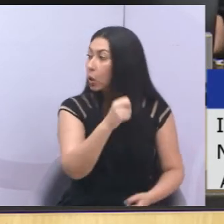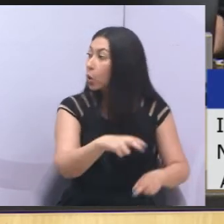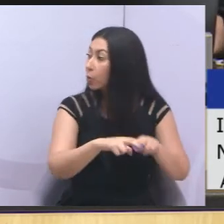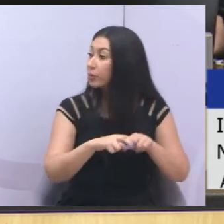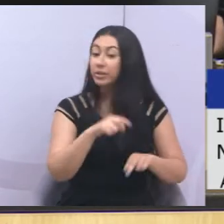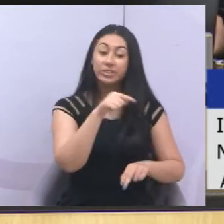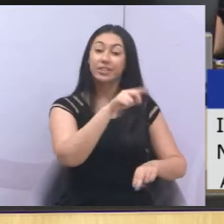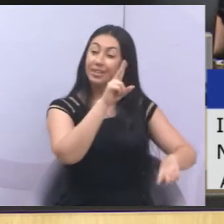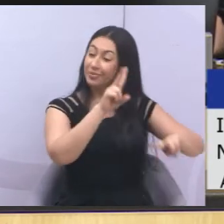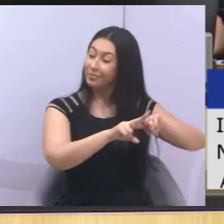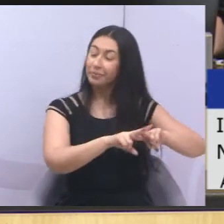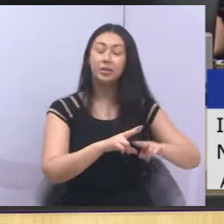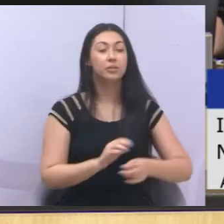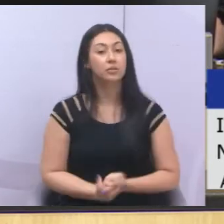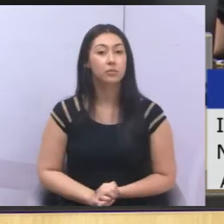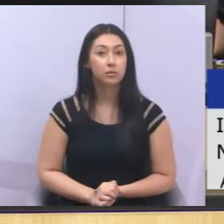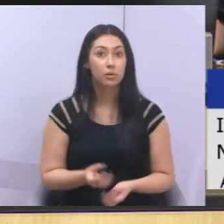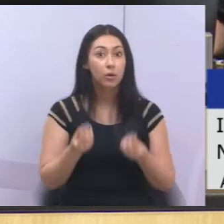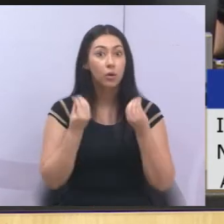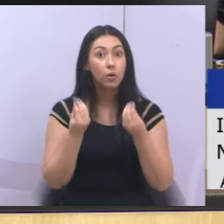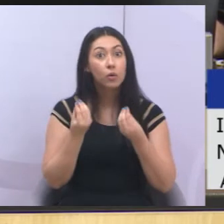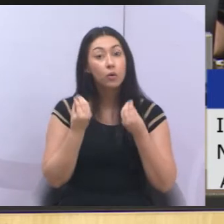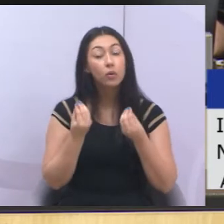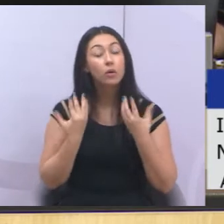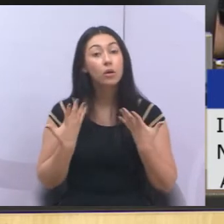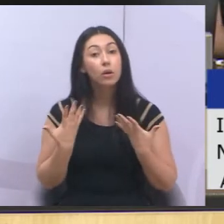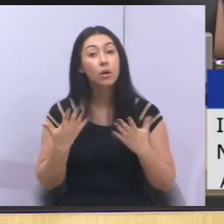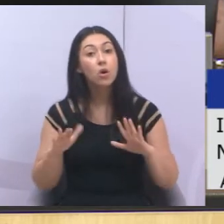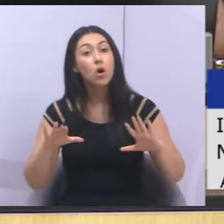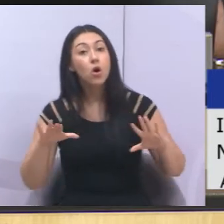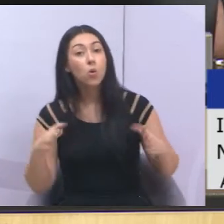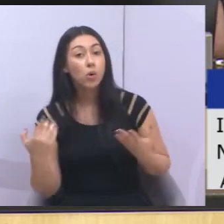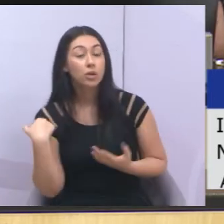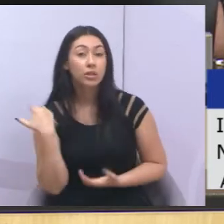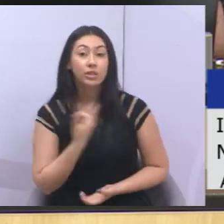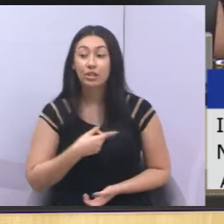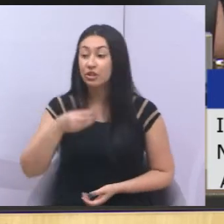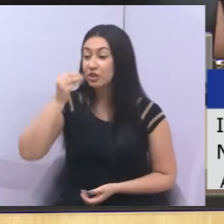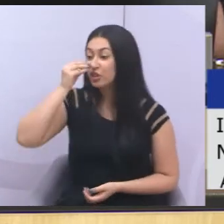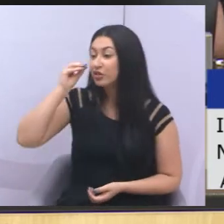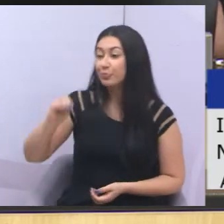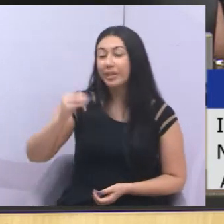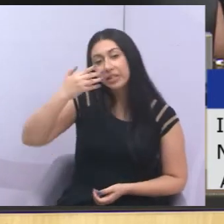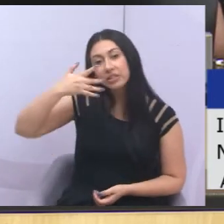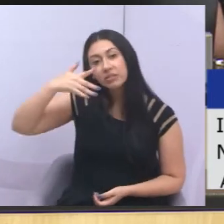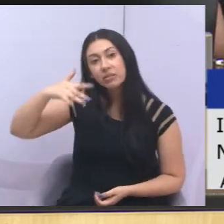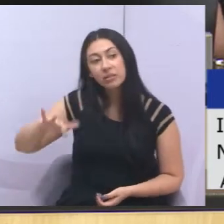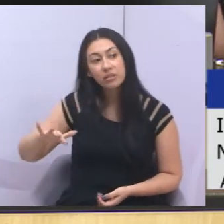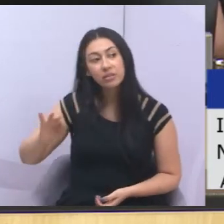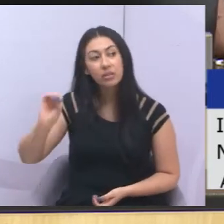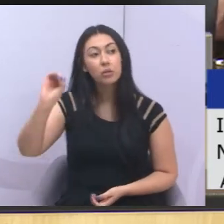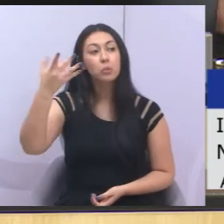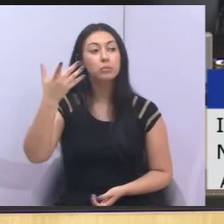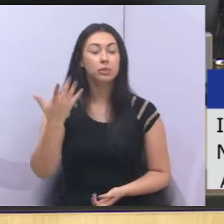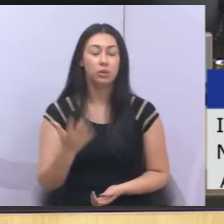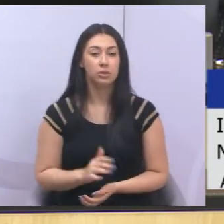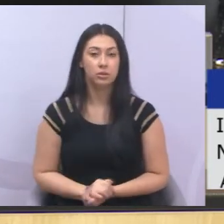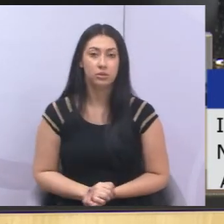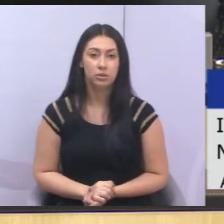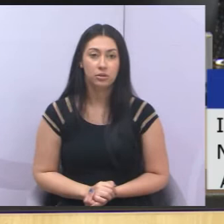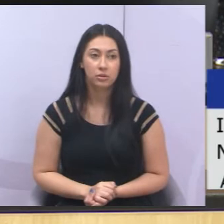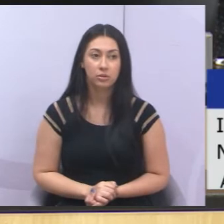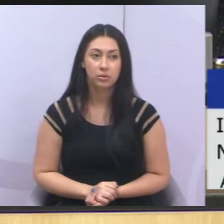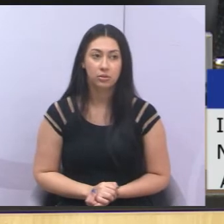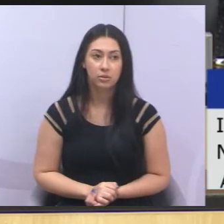Olha só o que acontece quando nós não preservamos a inocência, vereador Abner, de